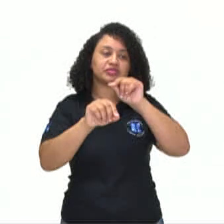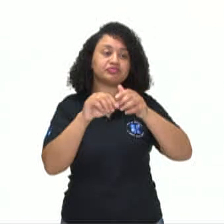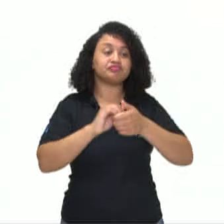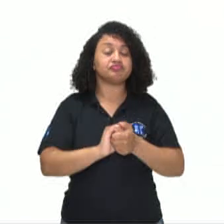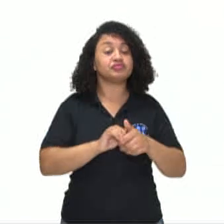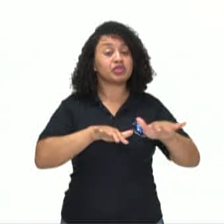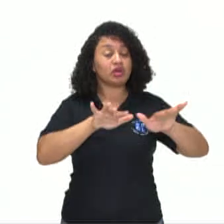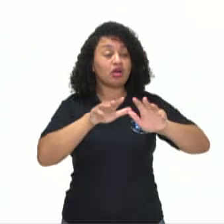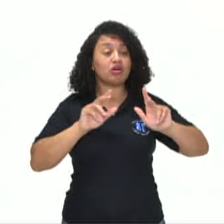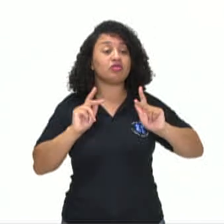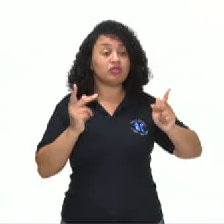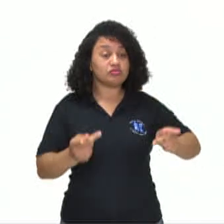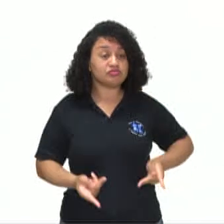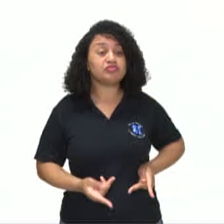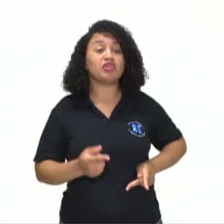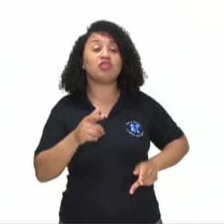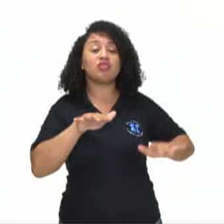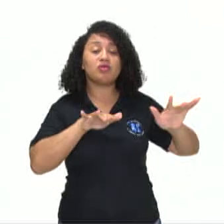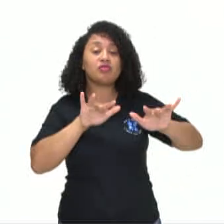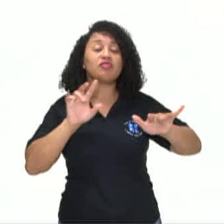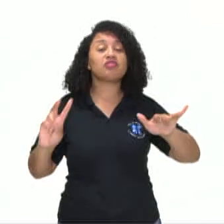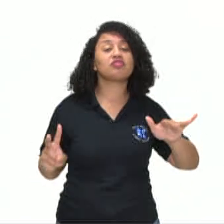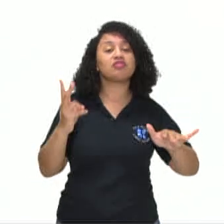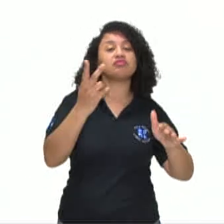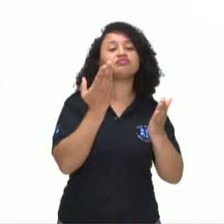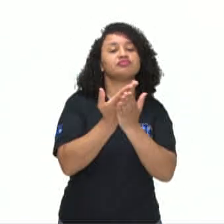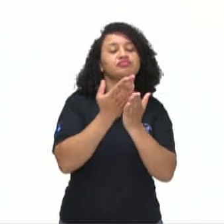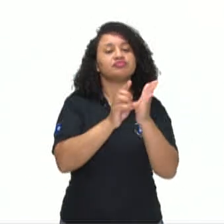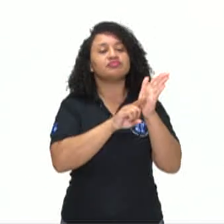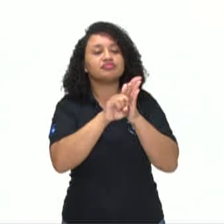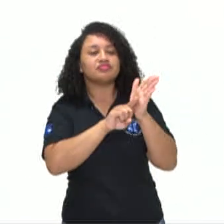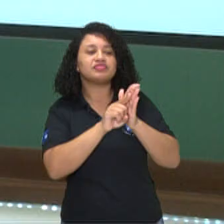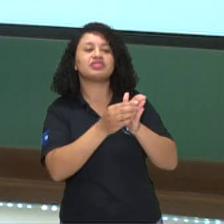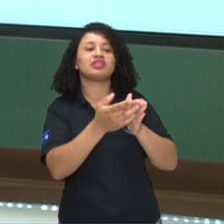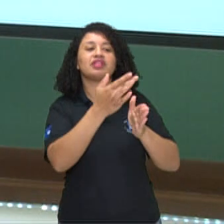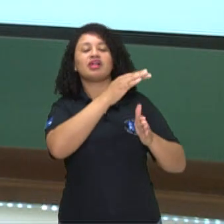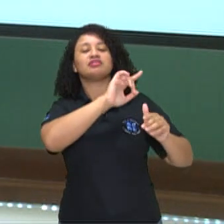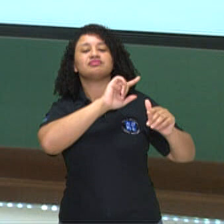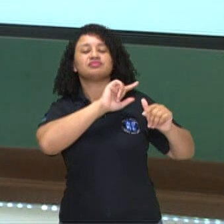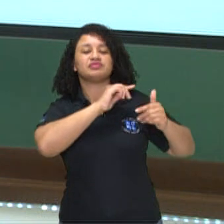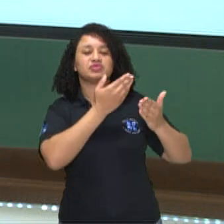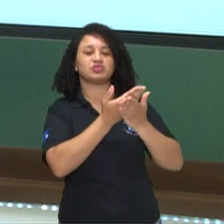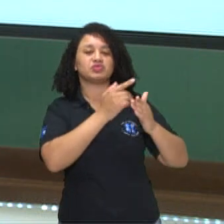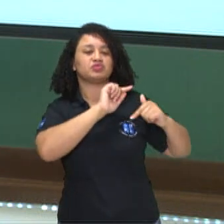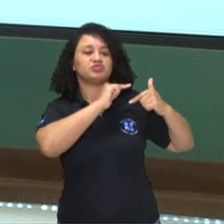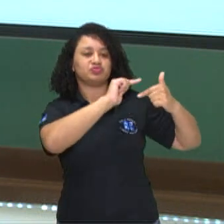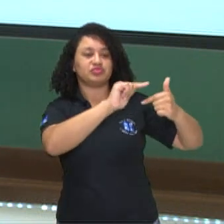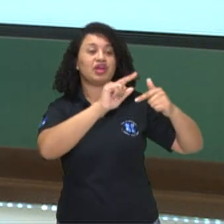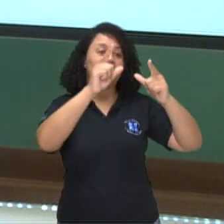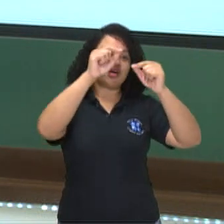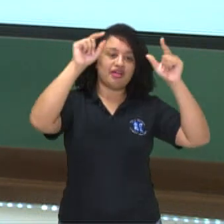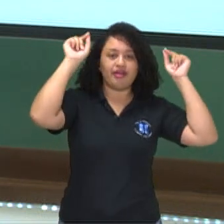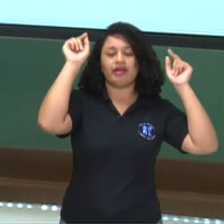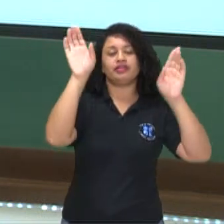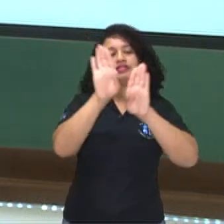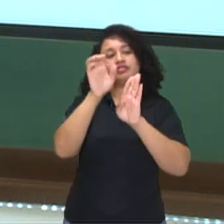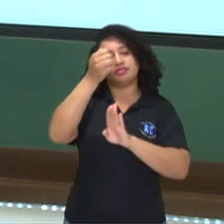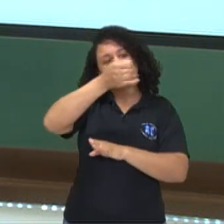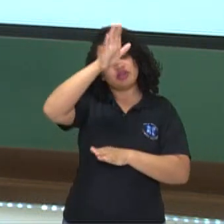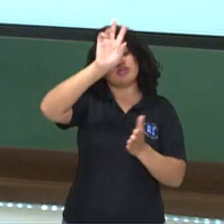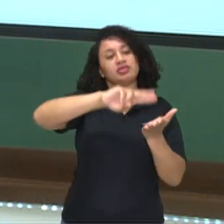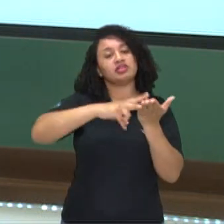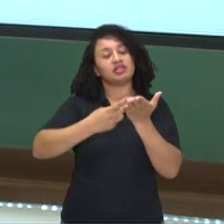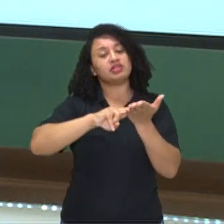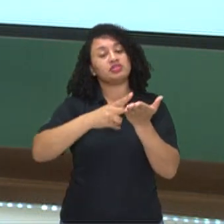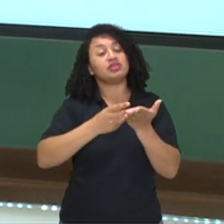que valorizava, né, os estudos da antiguidade clássica, Grécia e Roma, traduzindo textos desse